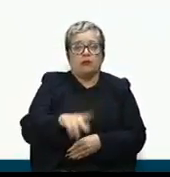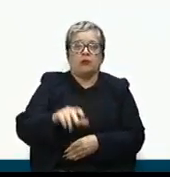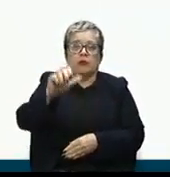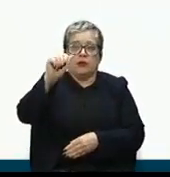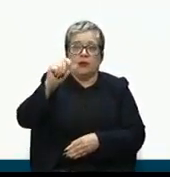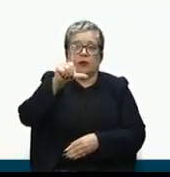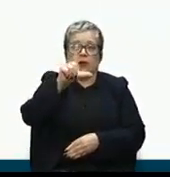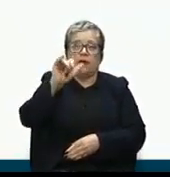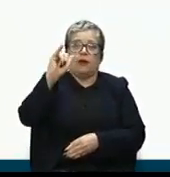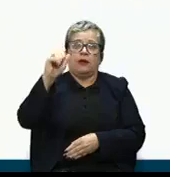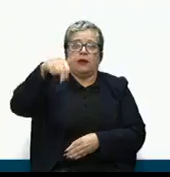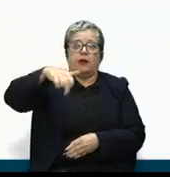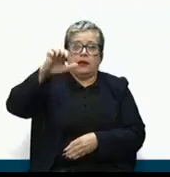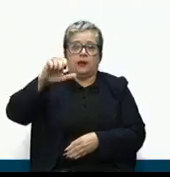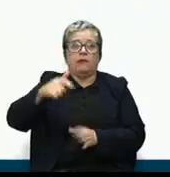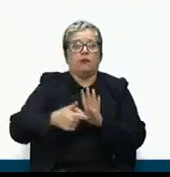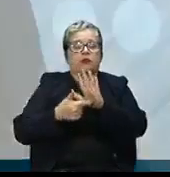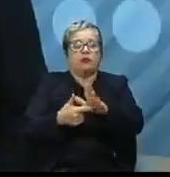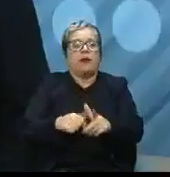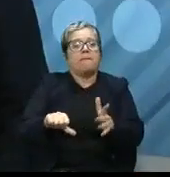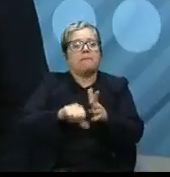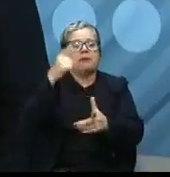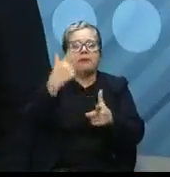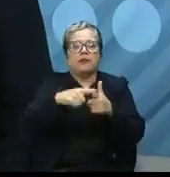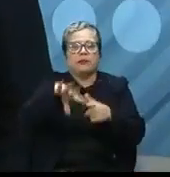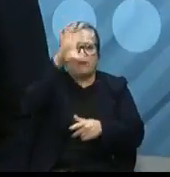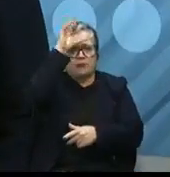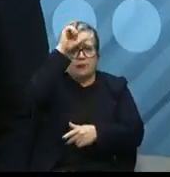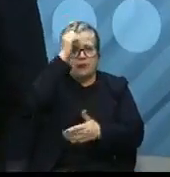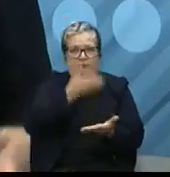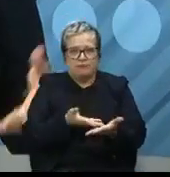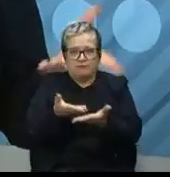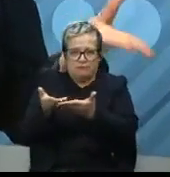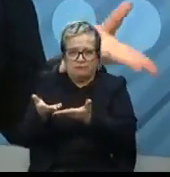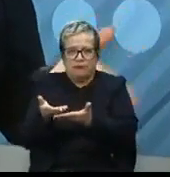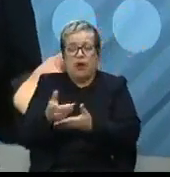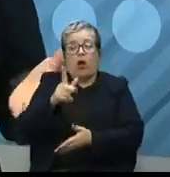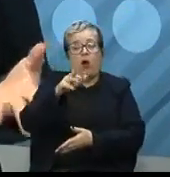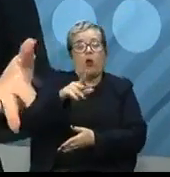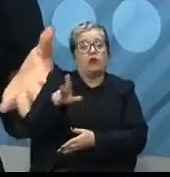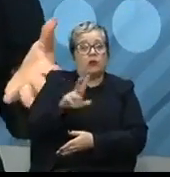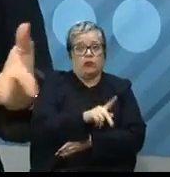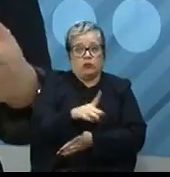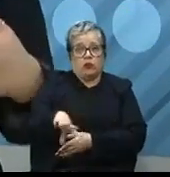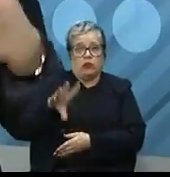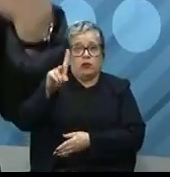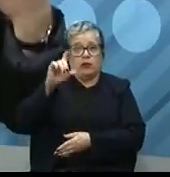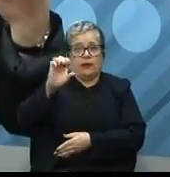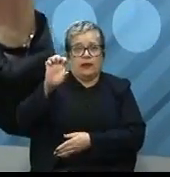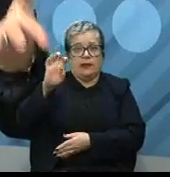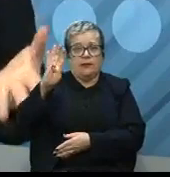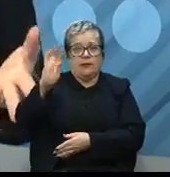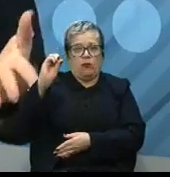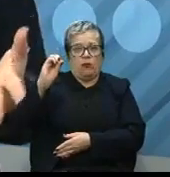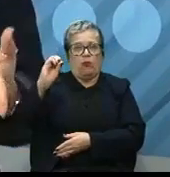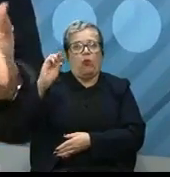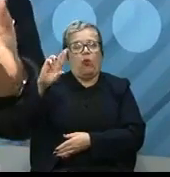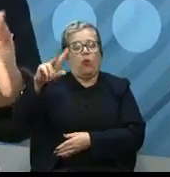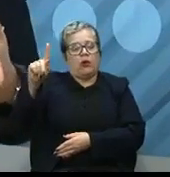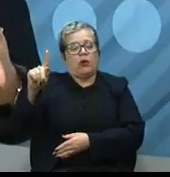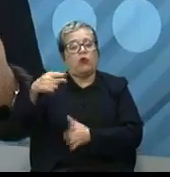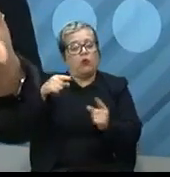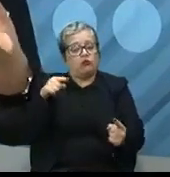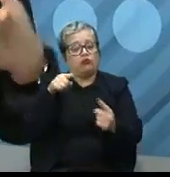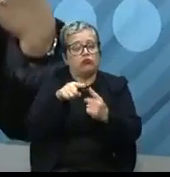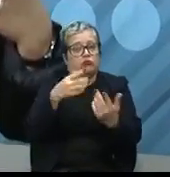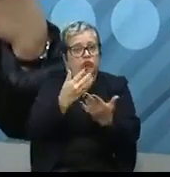nos apresentar a nossa primeira situação problema. Acompanhe. Bom, como a professora Débora já apresentou para a gente alguns objetivos da nossa